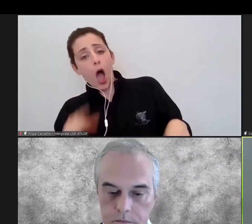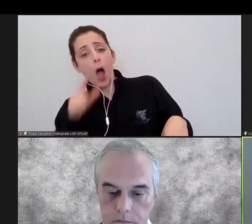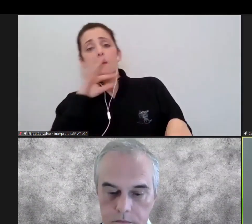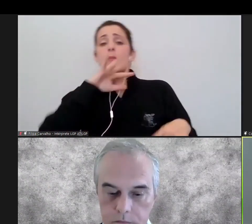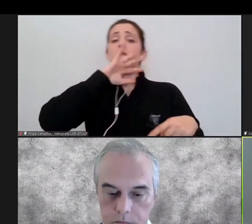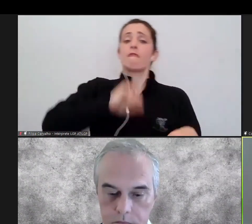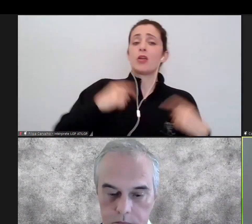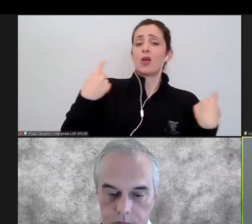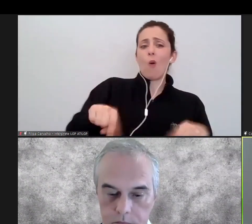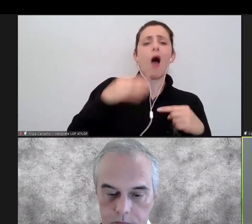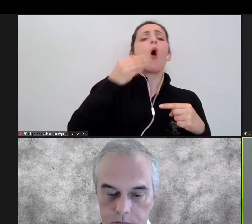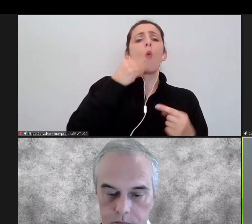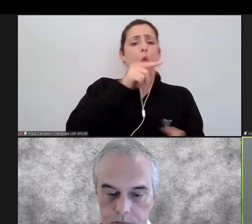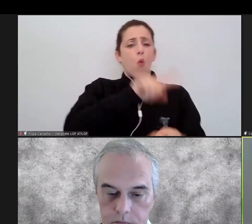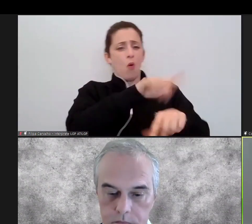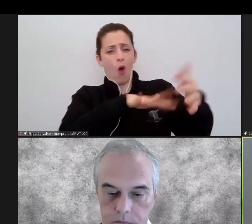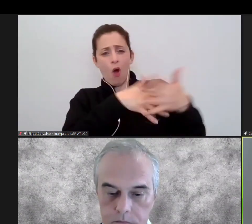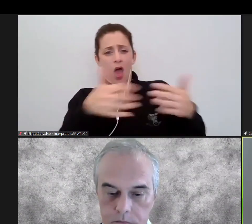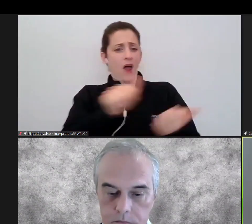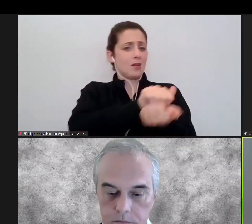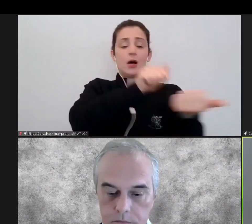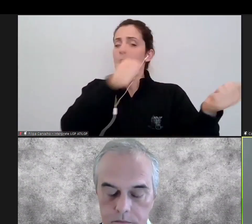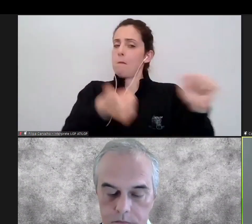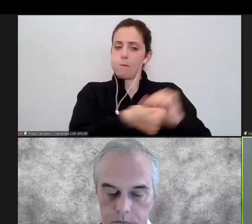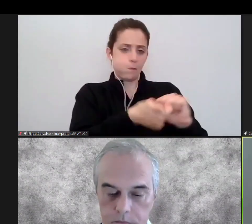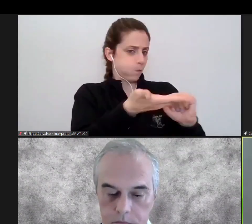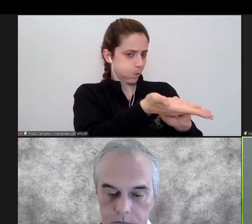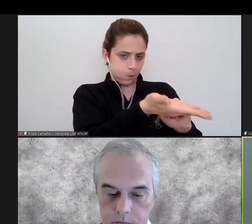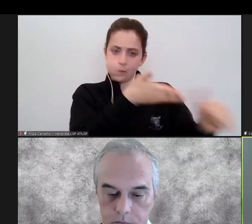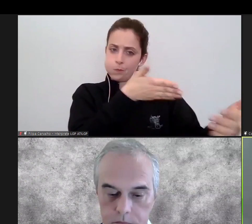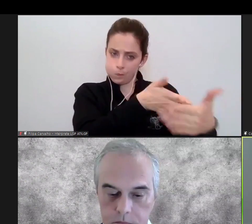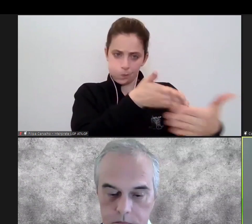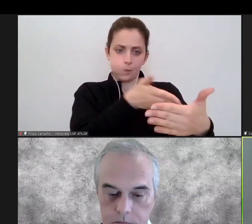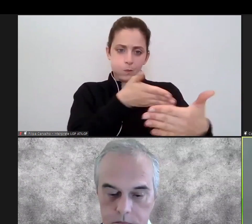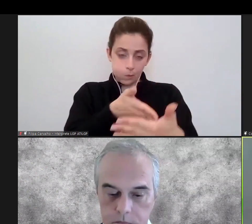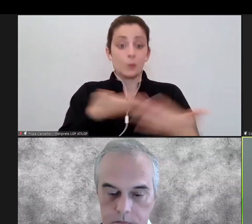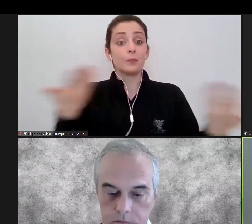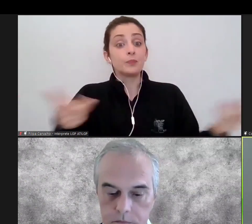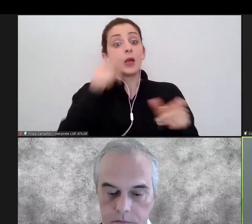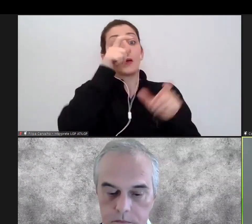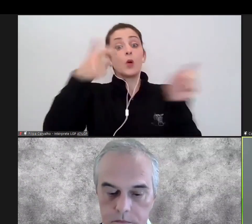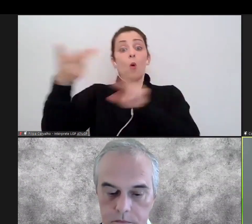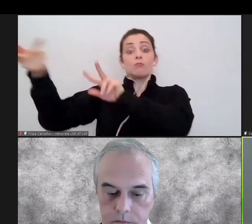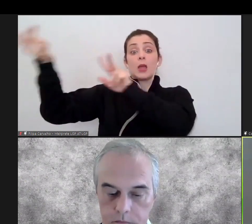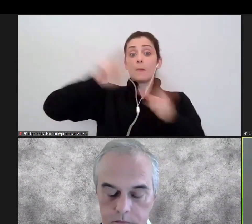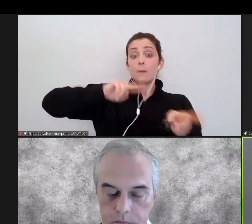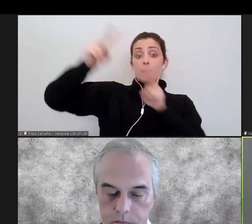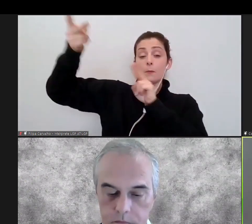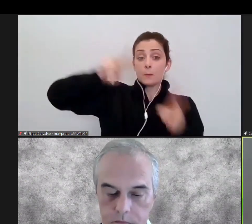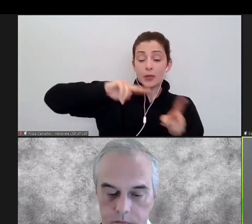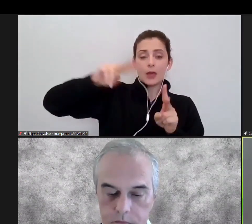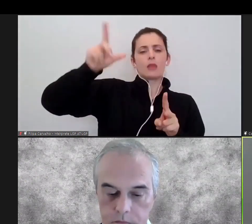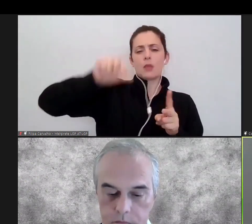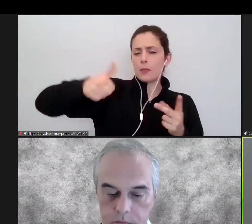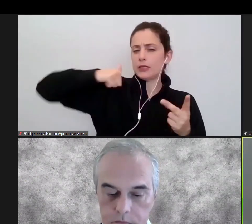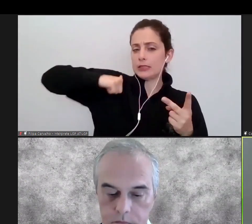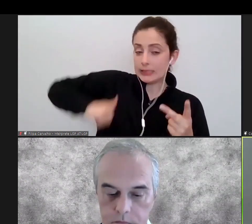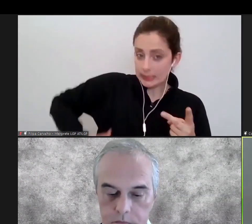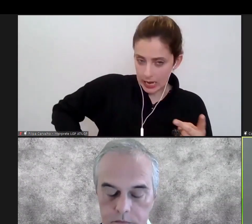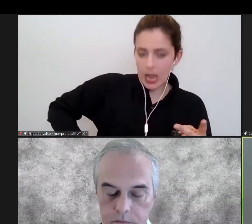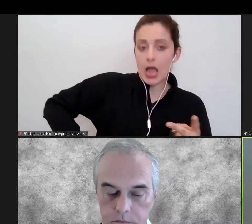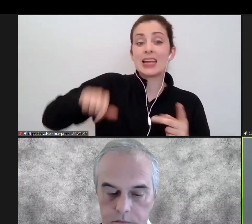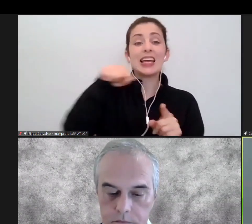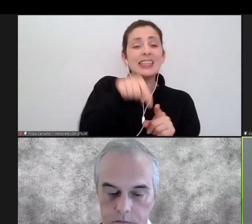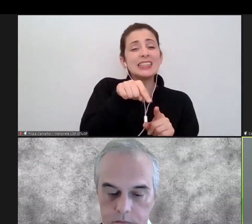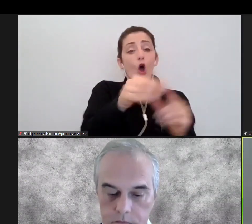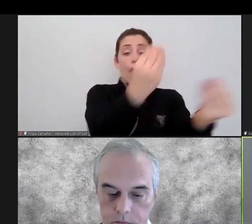adaptar a esta realidade. E para a população, então, aqui imigrante, de nacionalidade estrangeira e comunidade cigana, aqui a questão da formação é